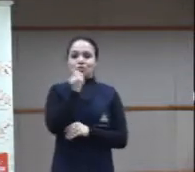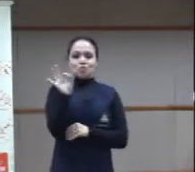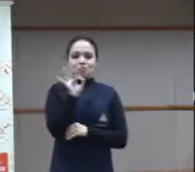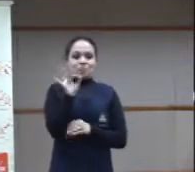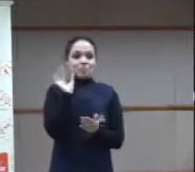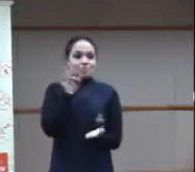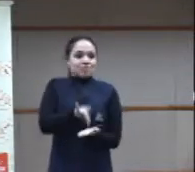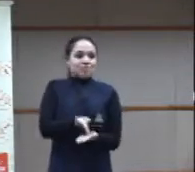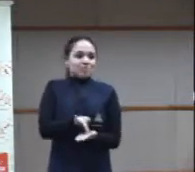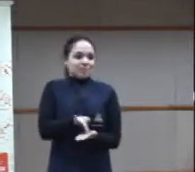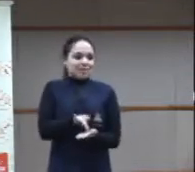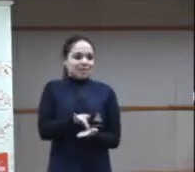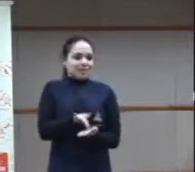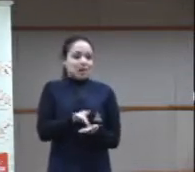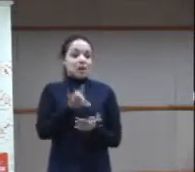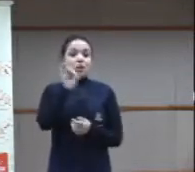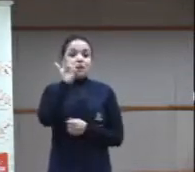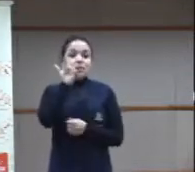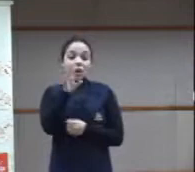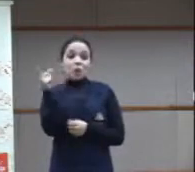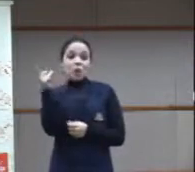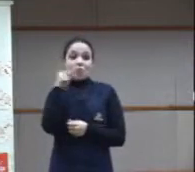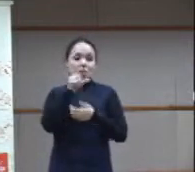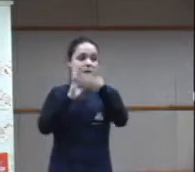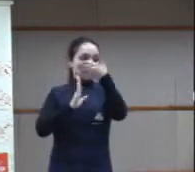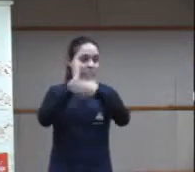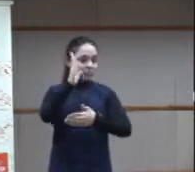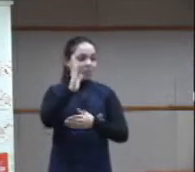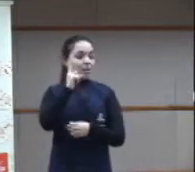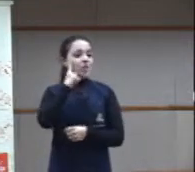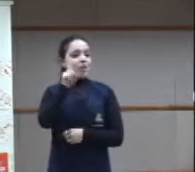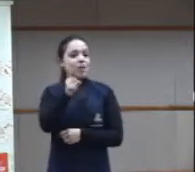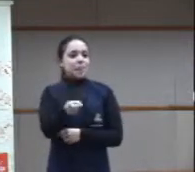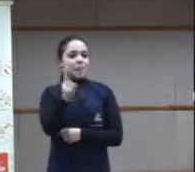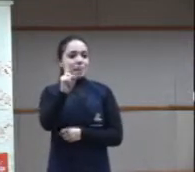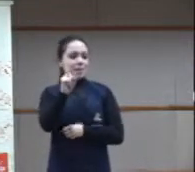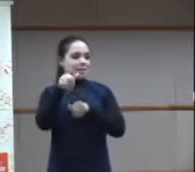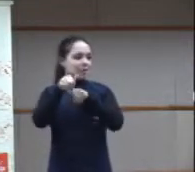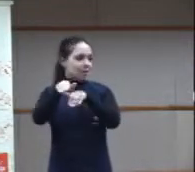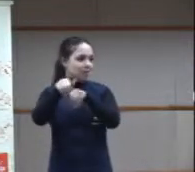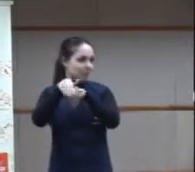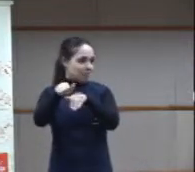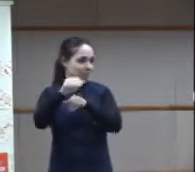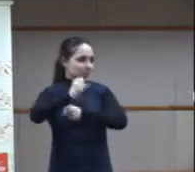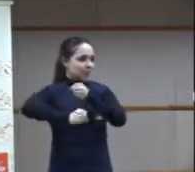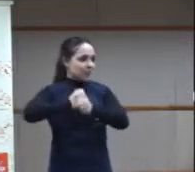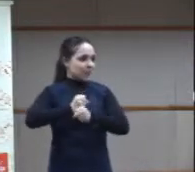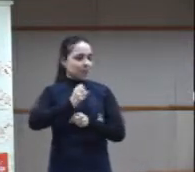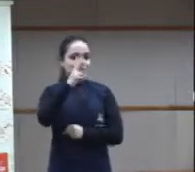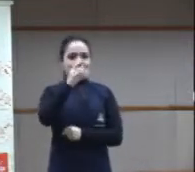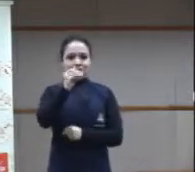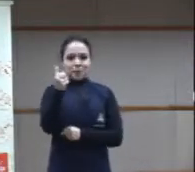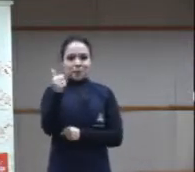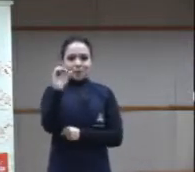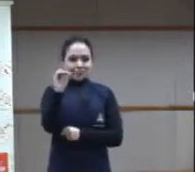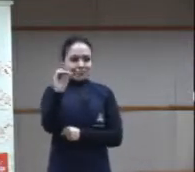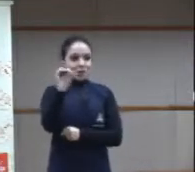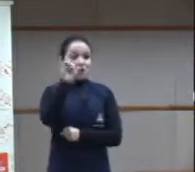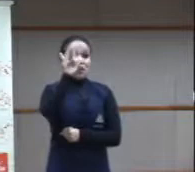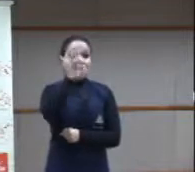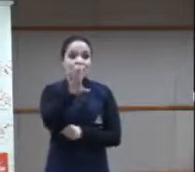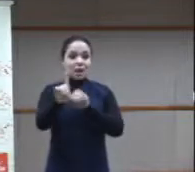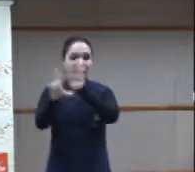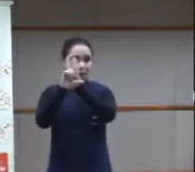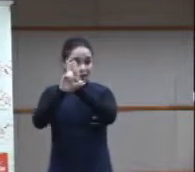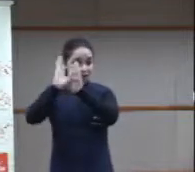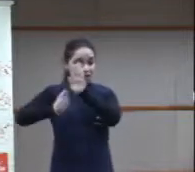regulamentada. A profissão foi regulamentada em 1º de setembro de 2010, quando a Lei de Libras